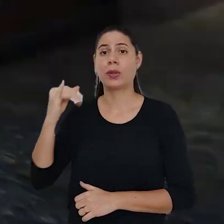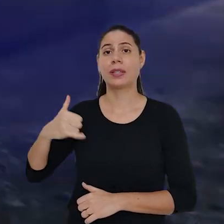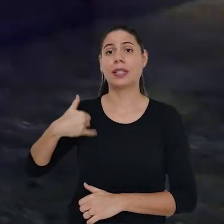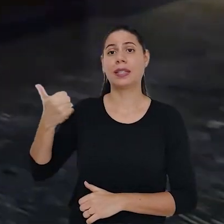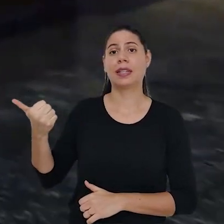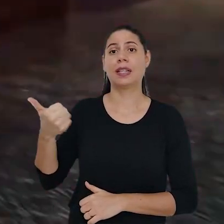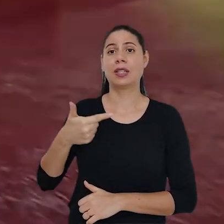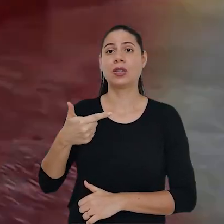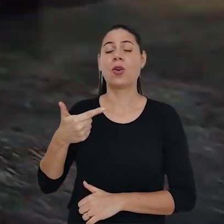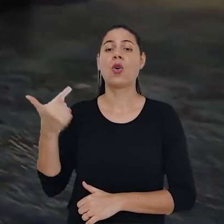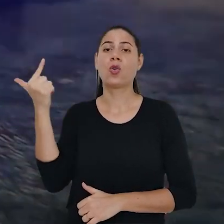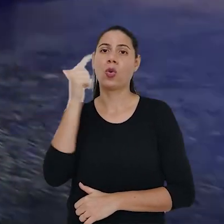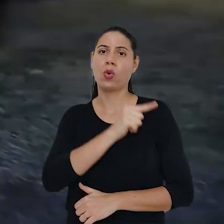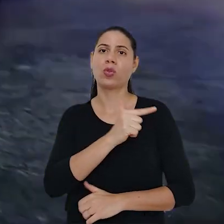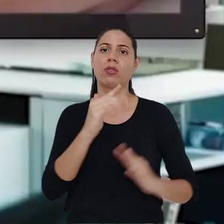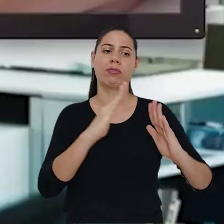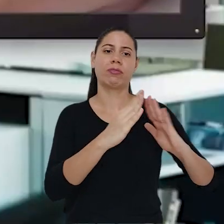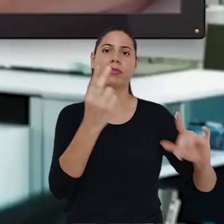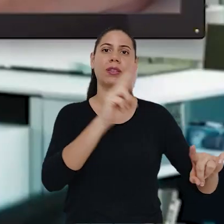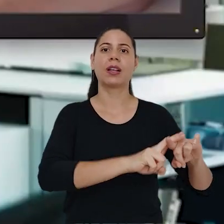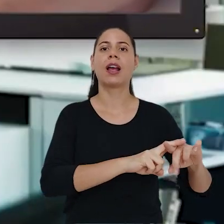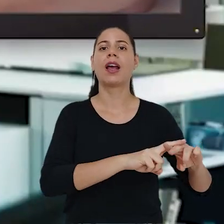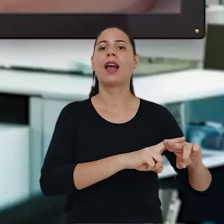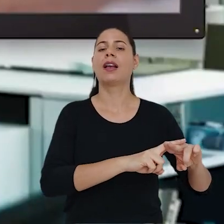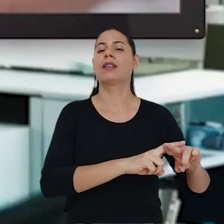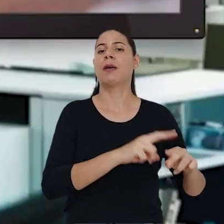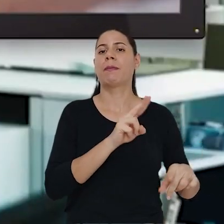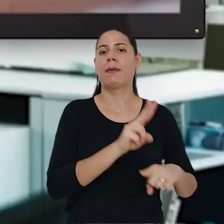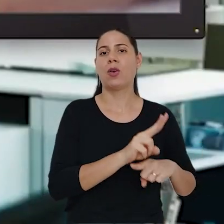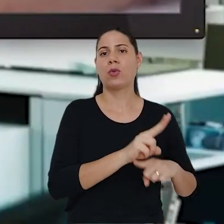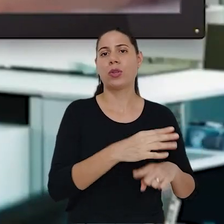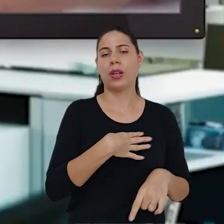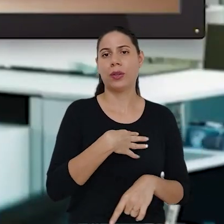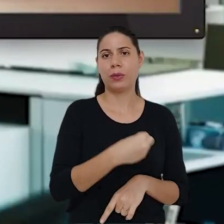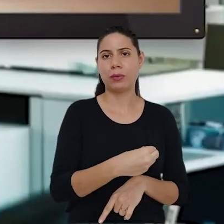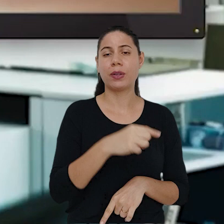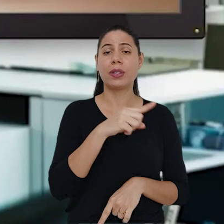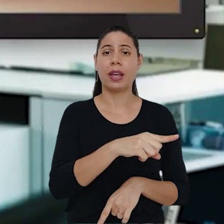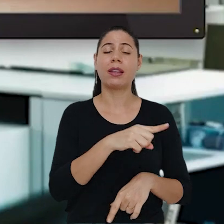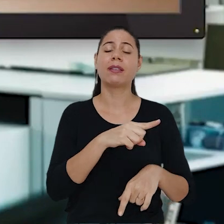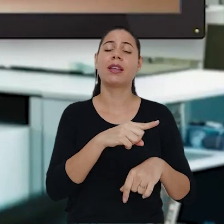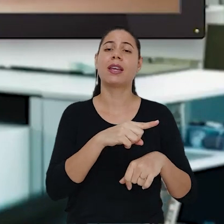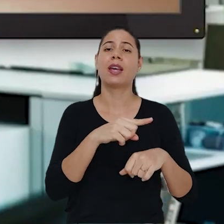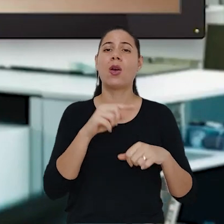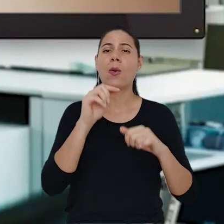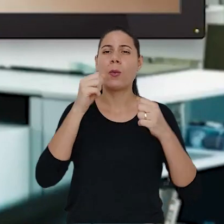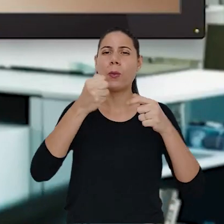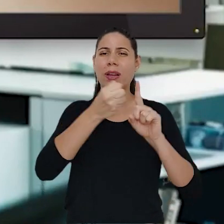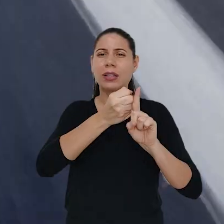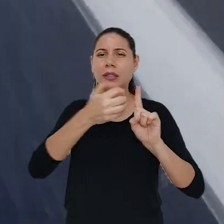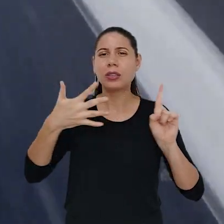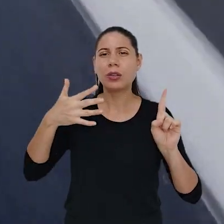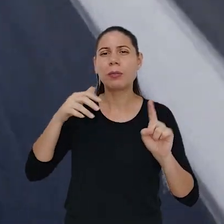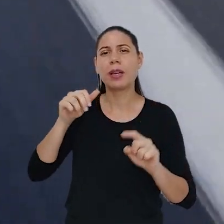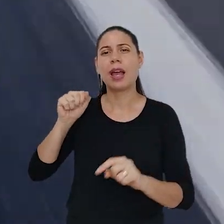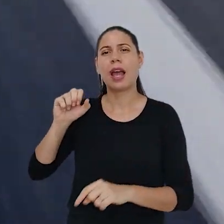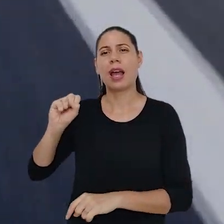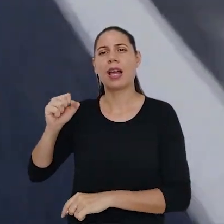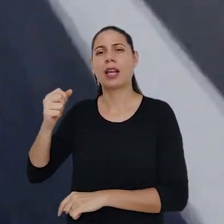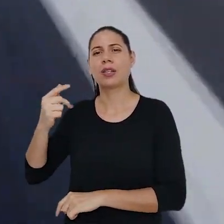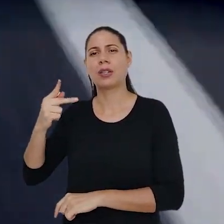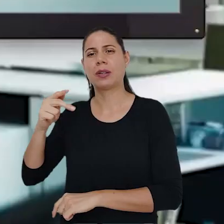prisão domiciliar para poder cuidar do filho, diagnosticado com síndrome de Asperger, que afeta o desenvolvimento e demanda deslocamentos